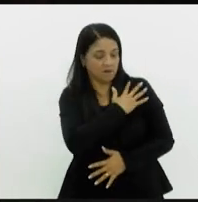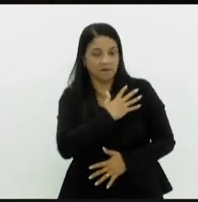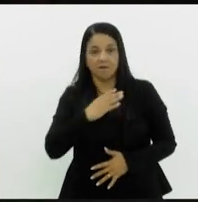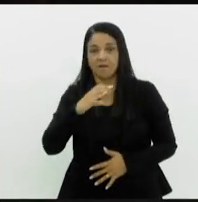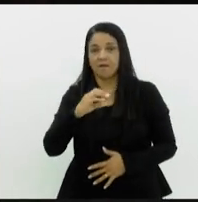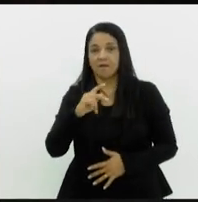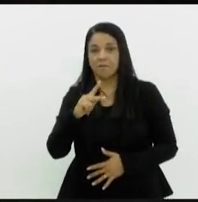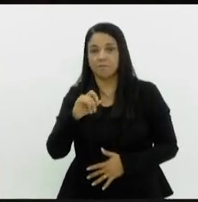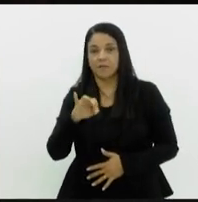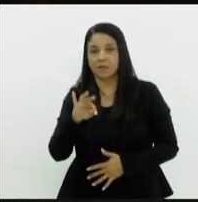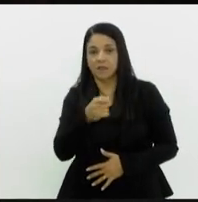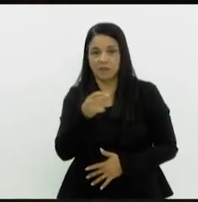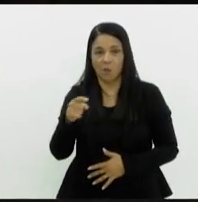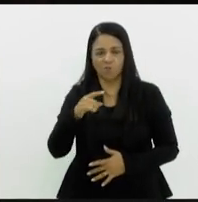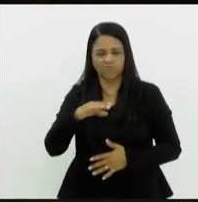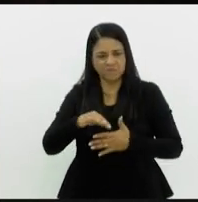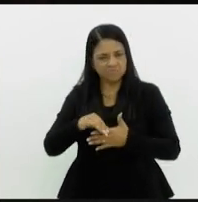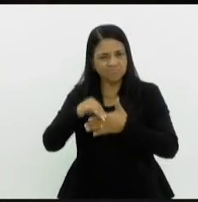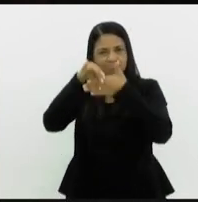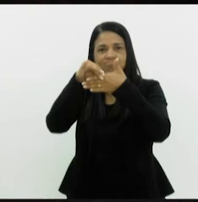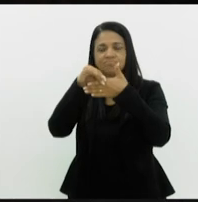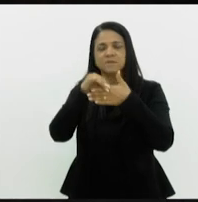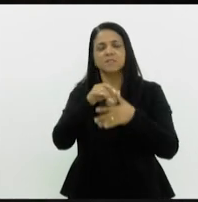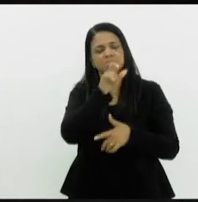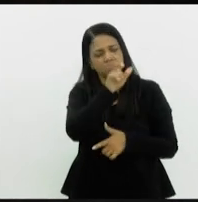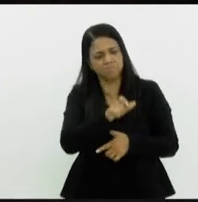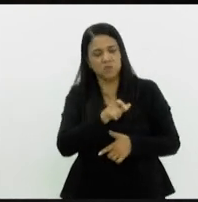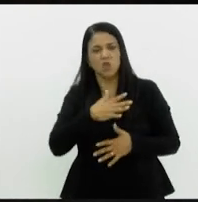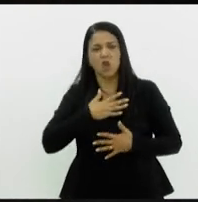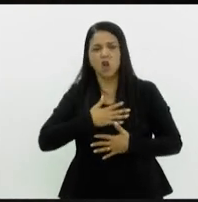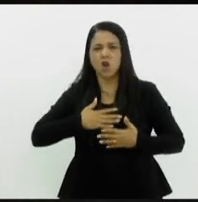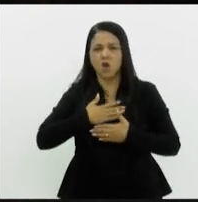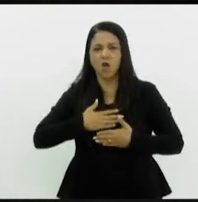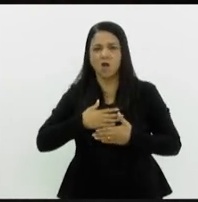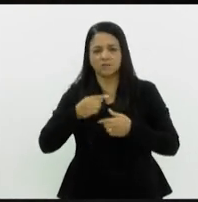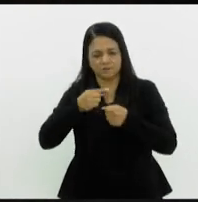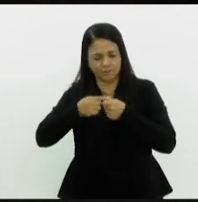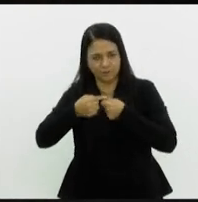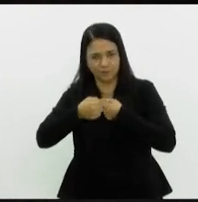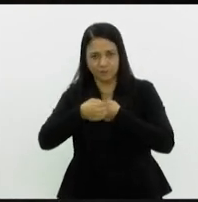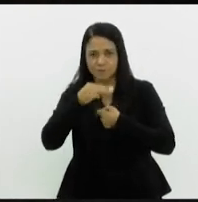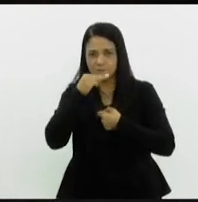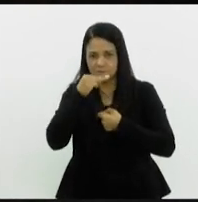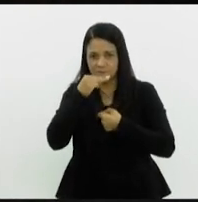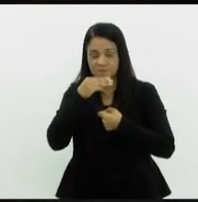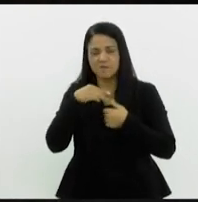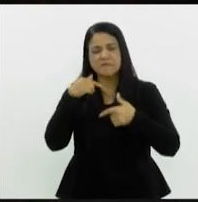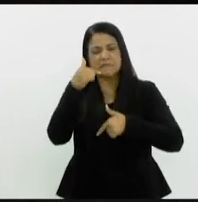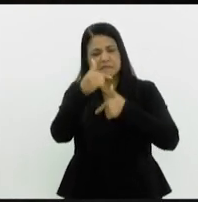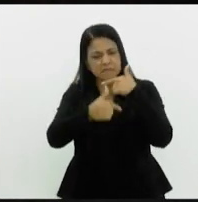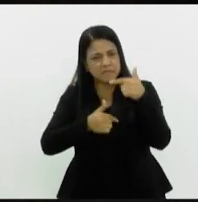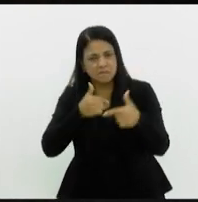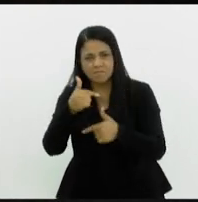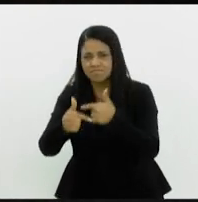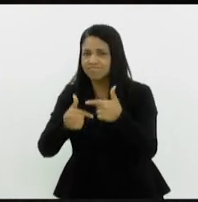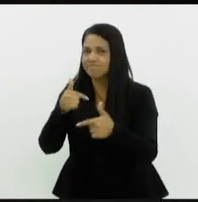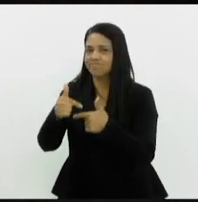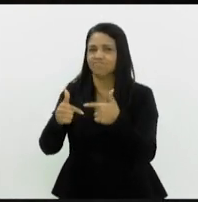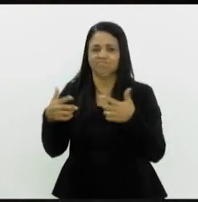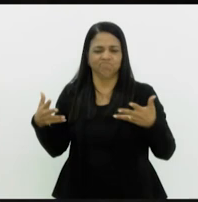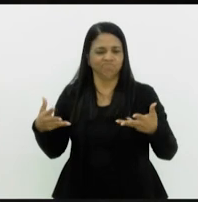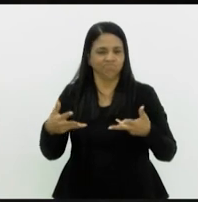um líder, uma pessoa que todo mundo gosta muito do município, e que está fazendo um trabalho muito grande